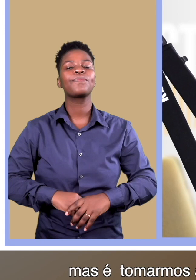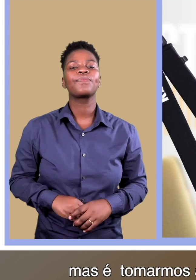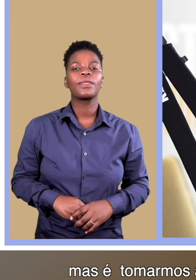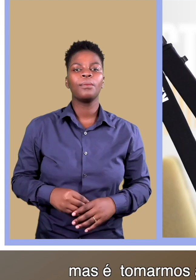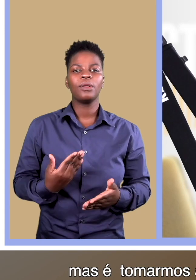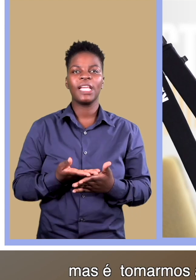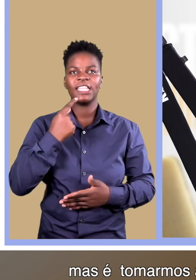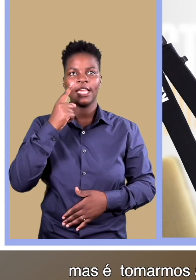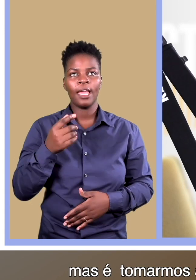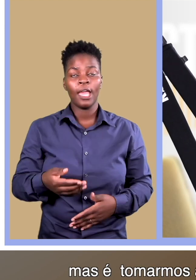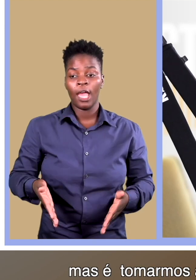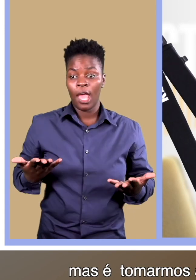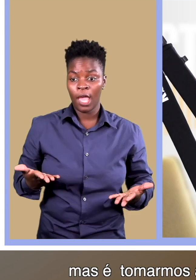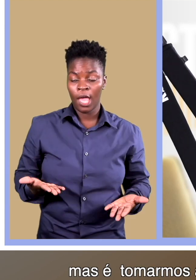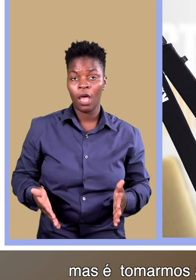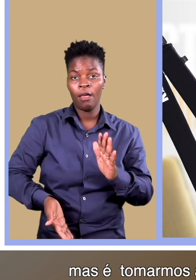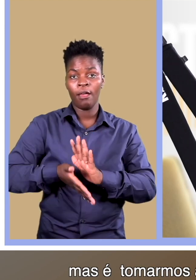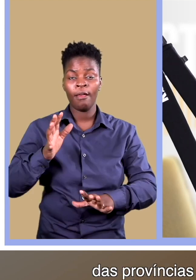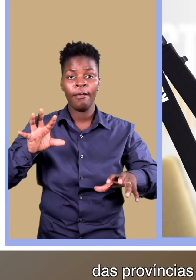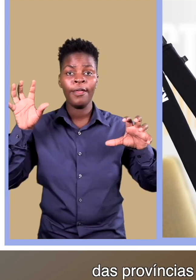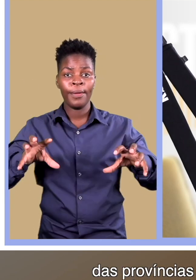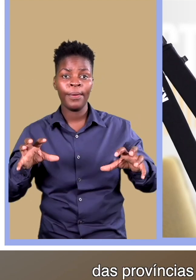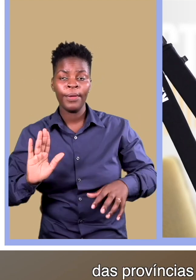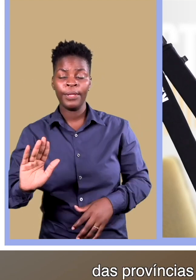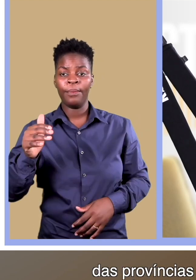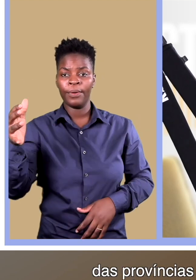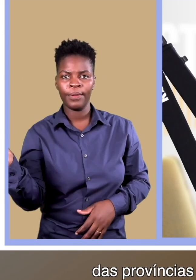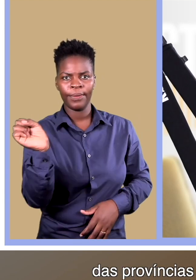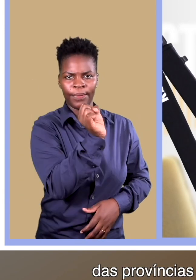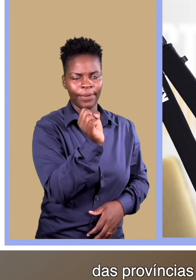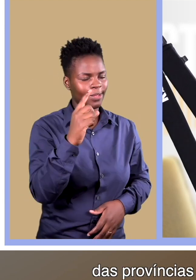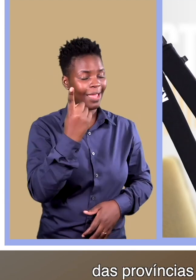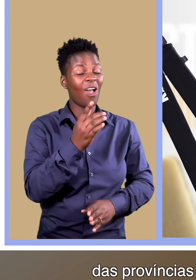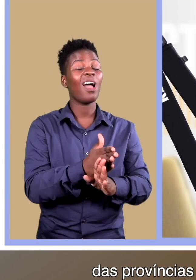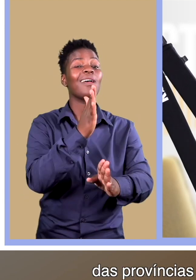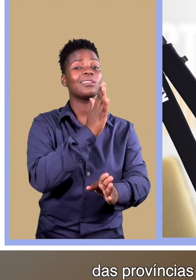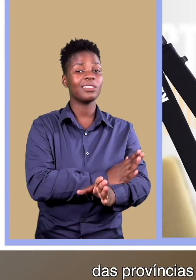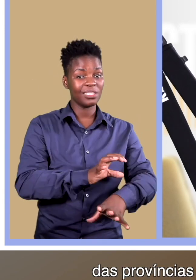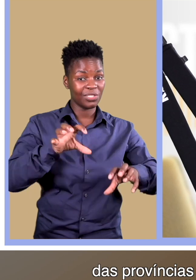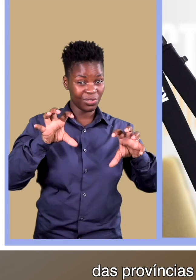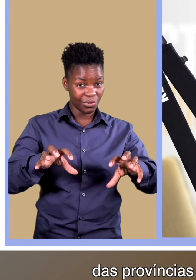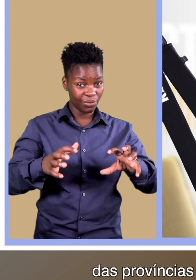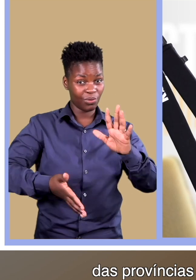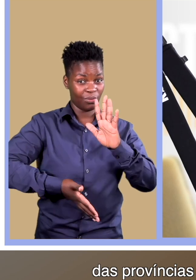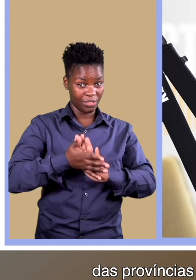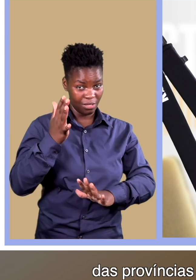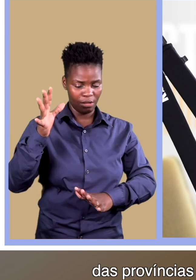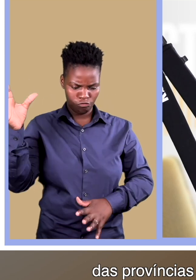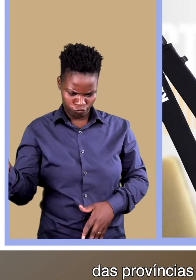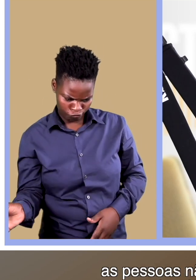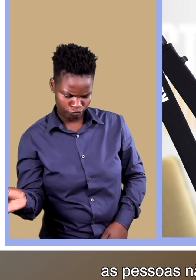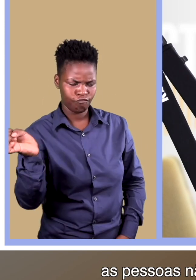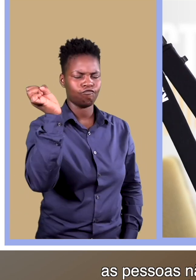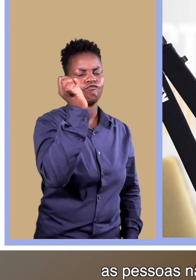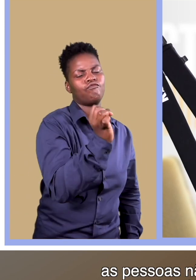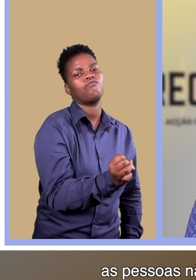a dizer que vamos tirar a população das províncias afetadas é um pouco complicado. Vamos criar condições para que nas províncias